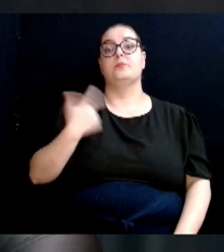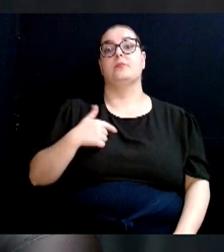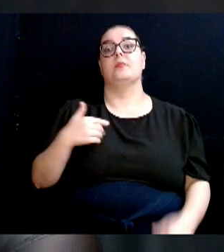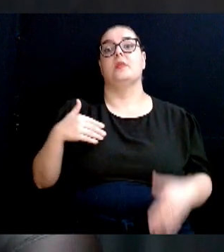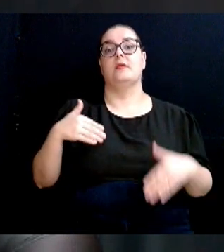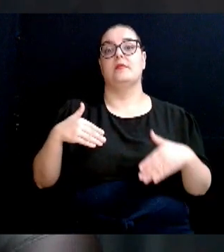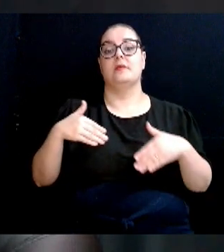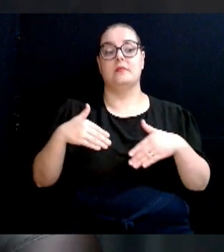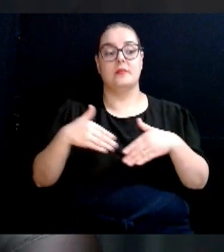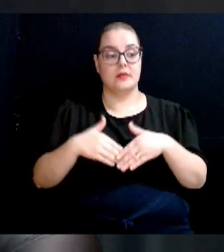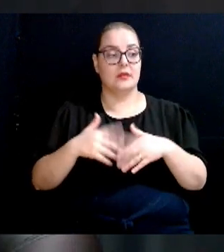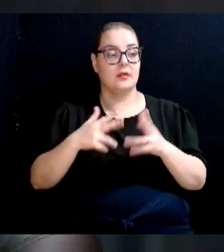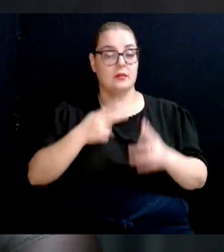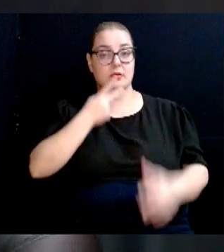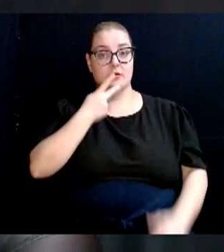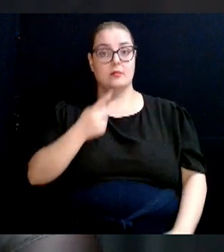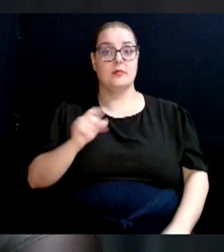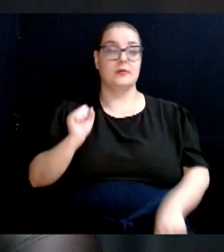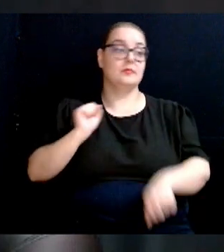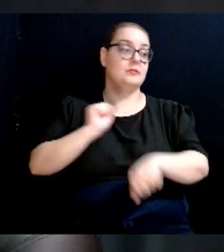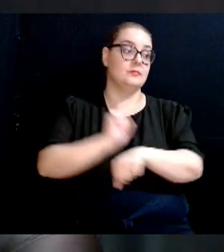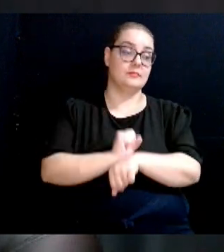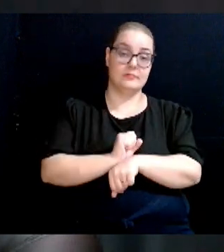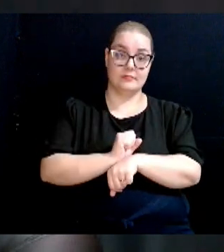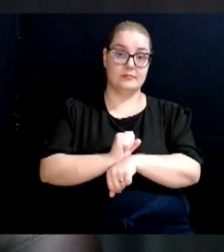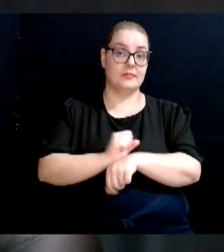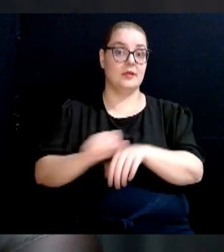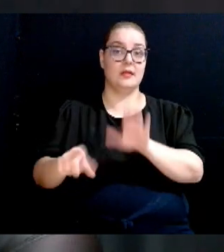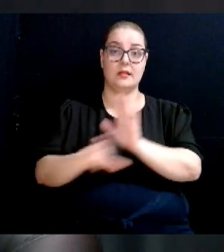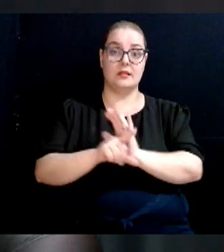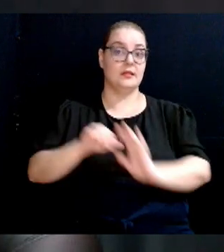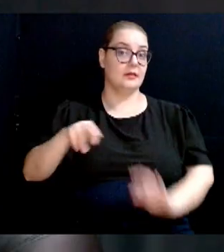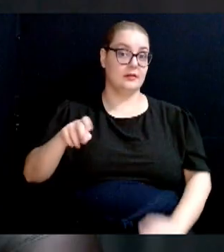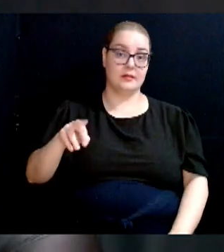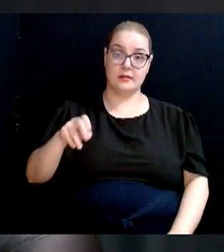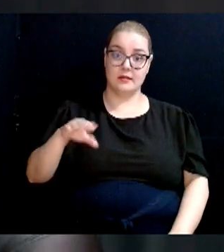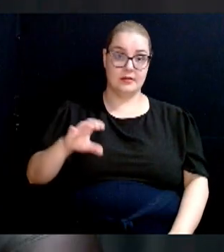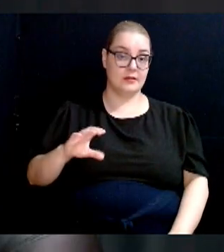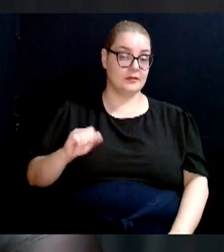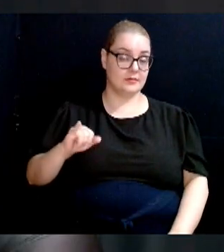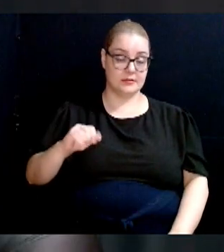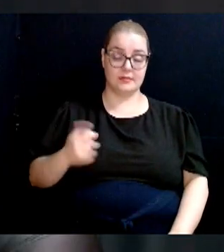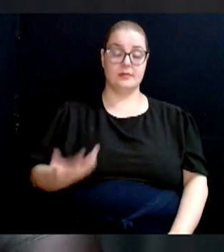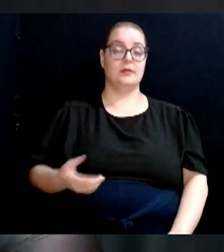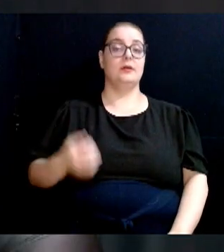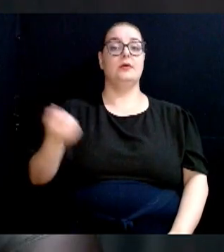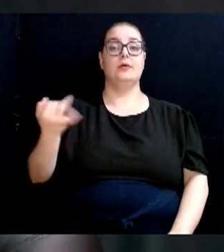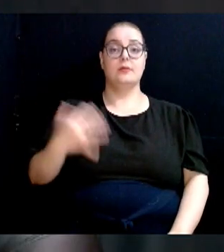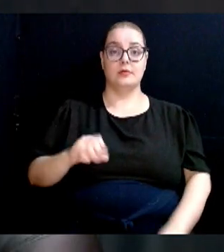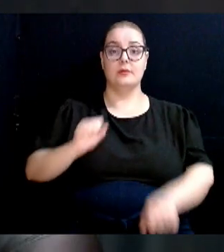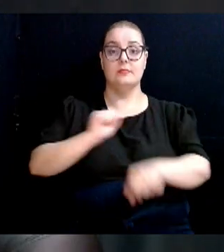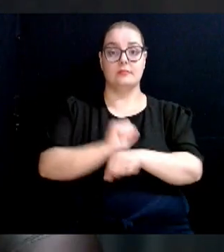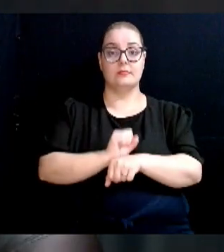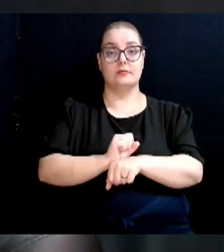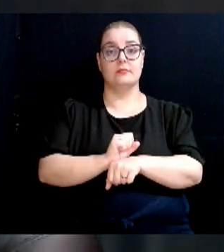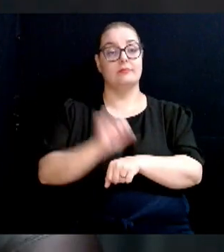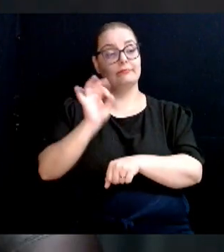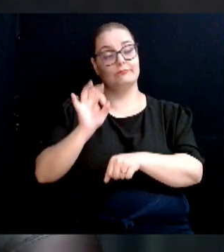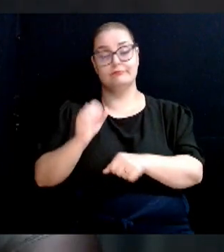você falou, a gente para, né? A lei da inércia. Exatamente. Quanto mais parada a gente fica, mais tendência de parar a gente tem.